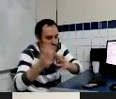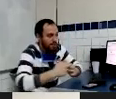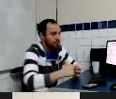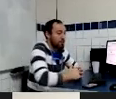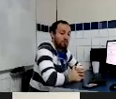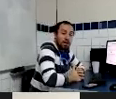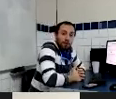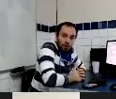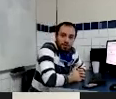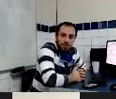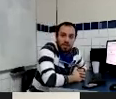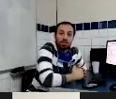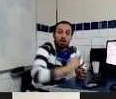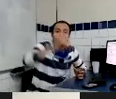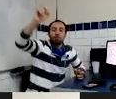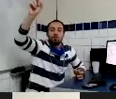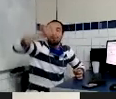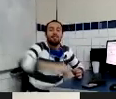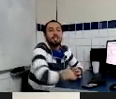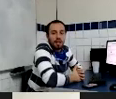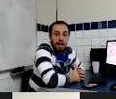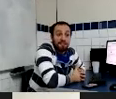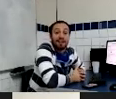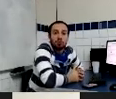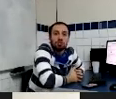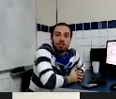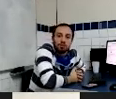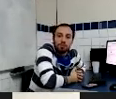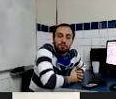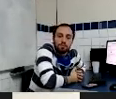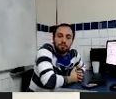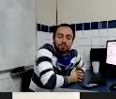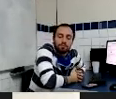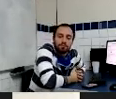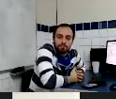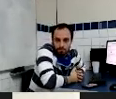esses líderes religiosos. Vão dizer o seguinte, ó, o nosso governante fala em nome de Deus.